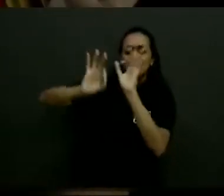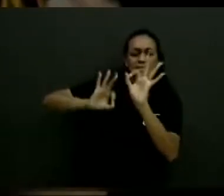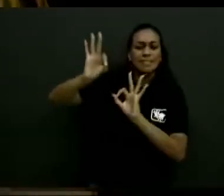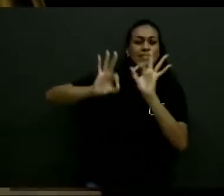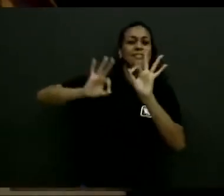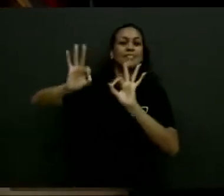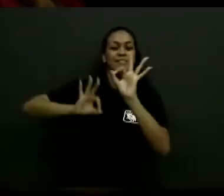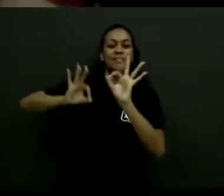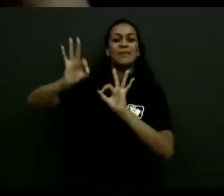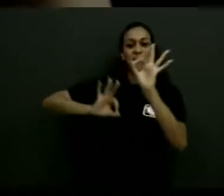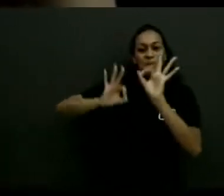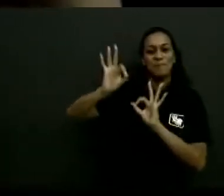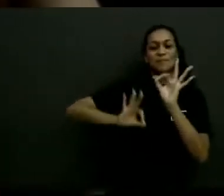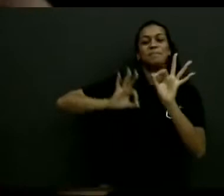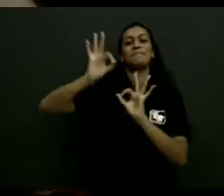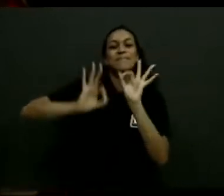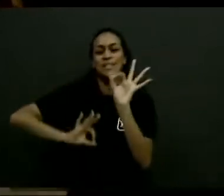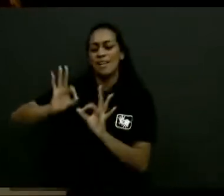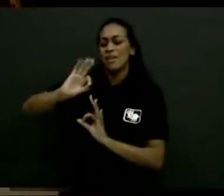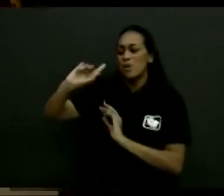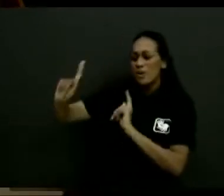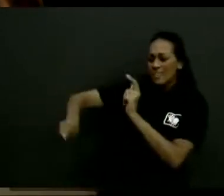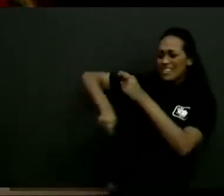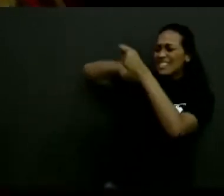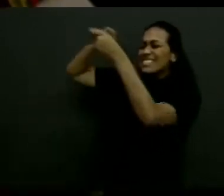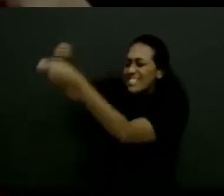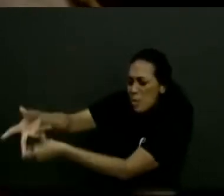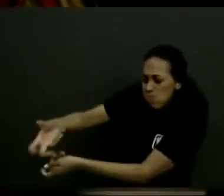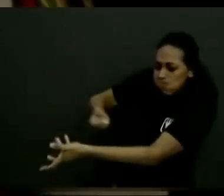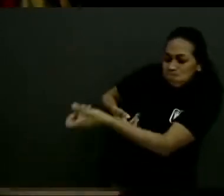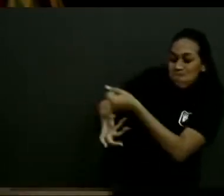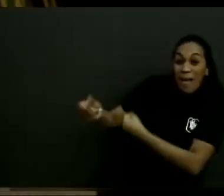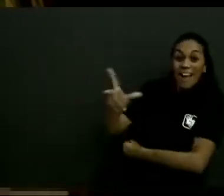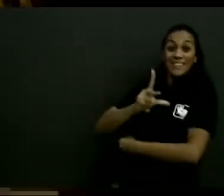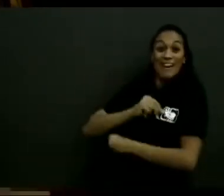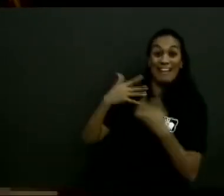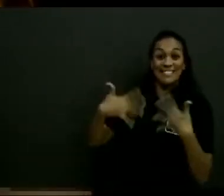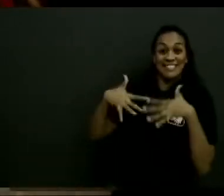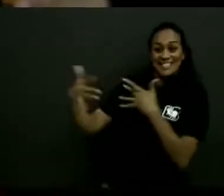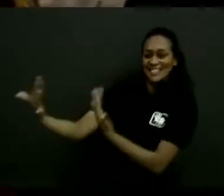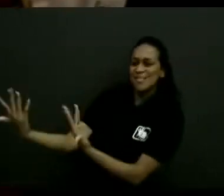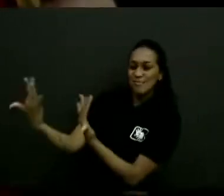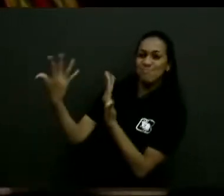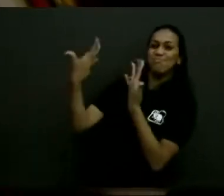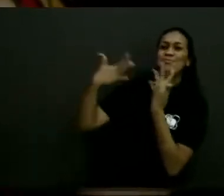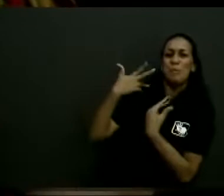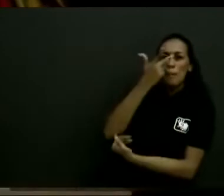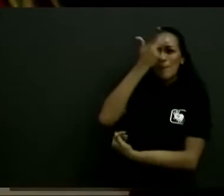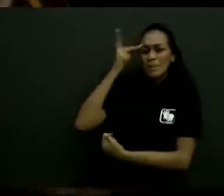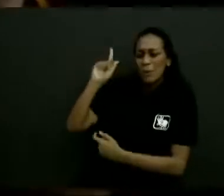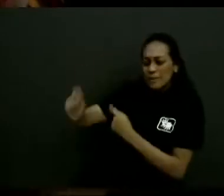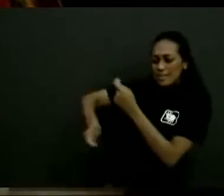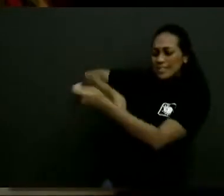mim, que eu vos farei pescadores de homens, pescadores